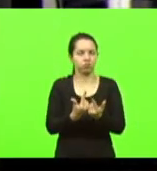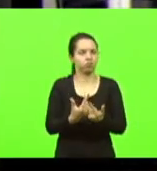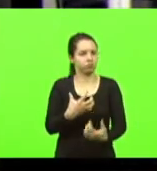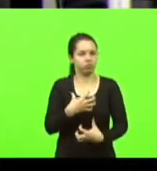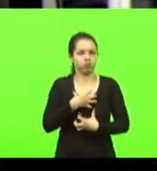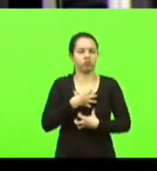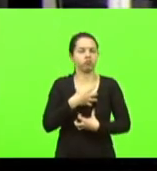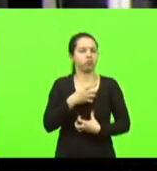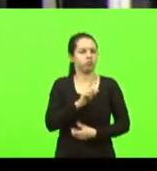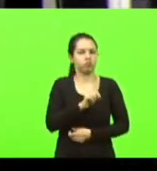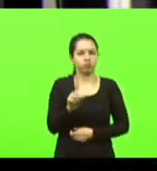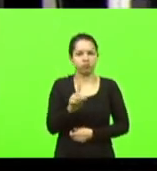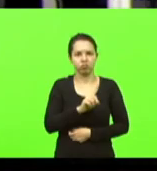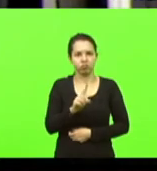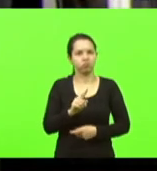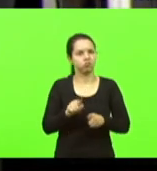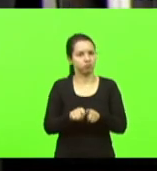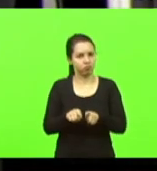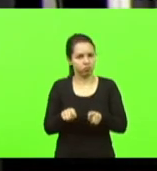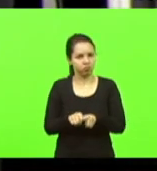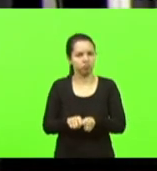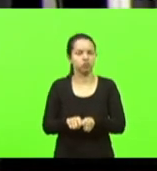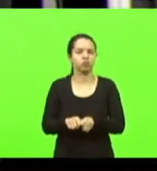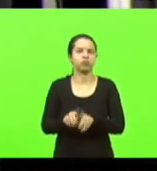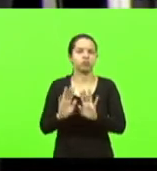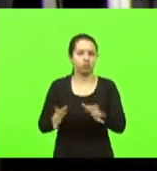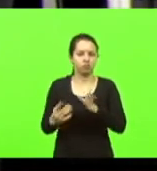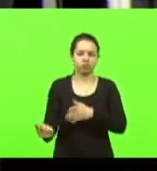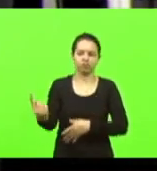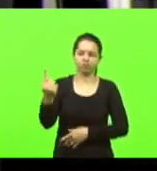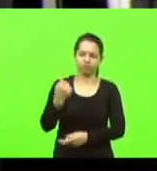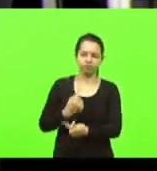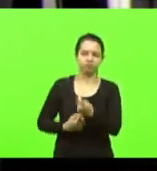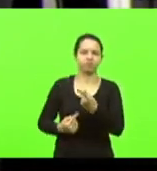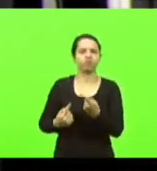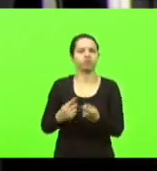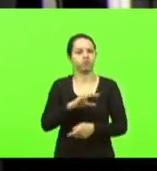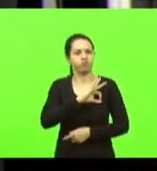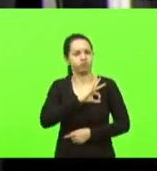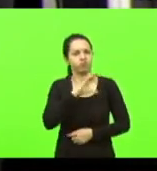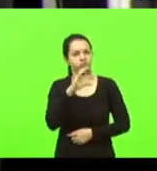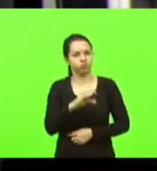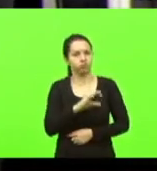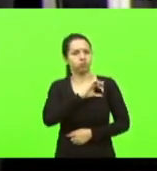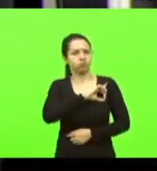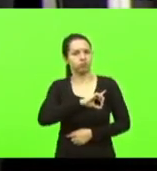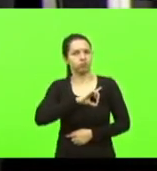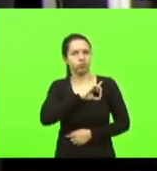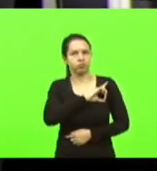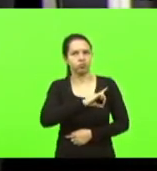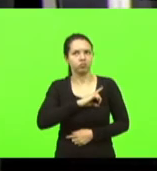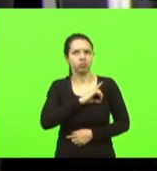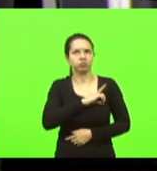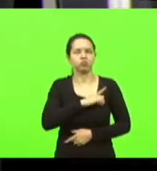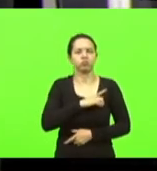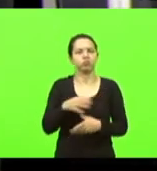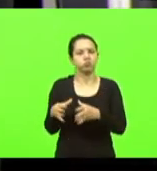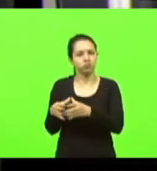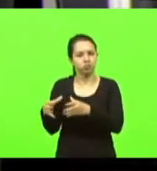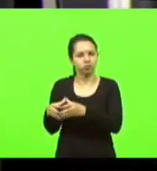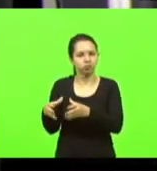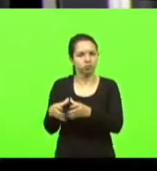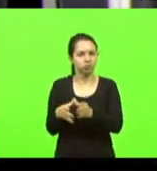visita e policiais civis de Delegados e pessoas que compõem toda a força de segurança